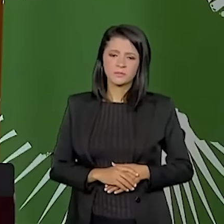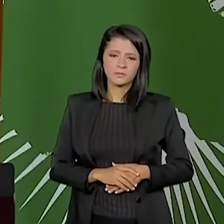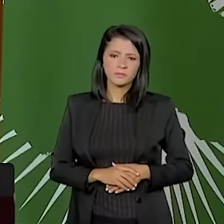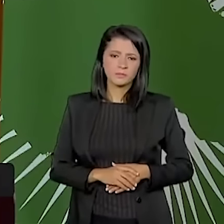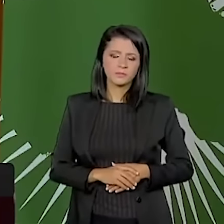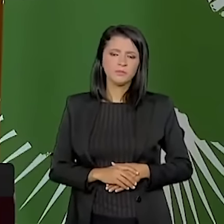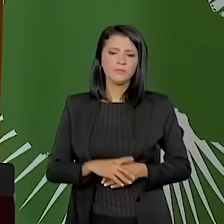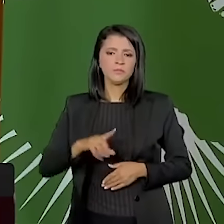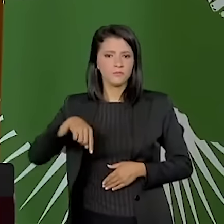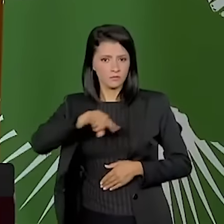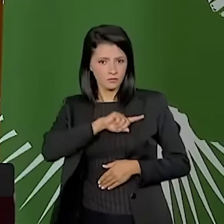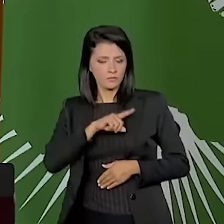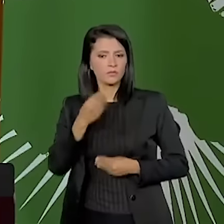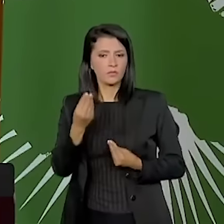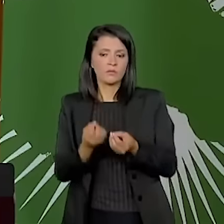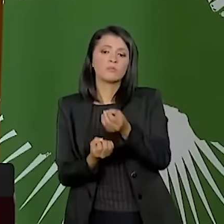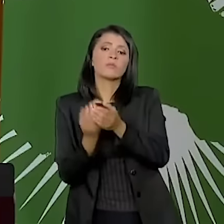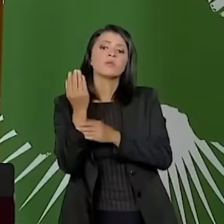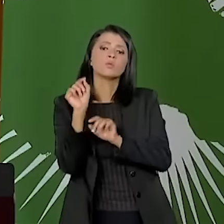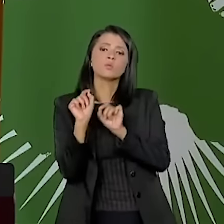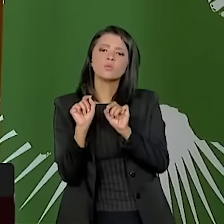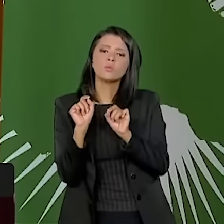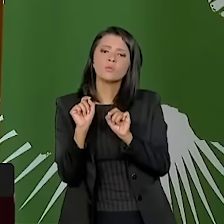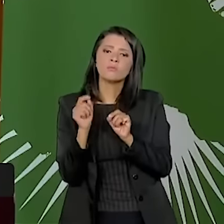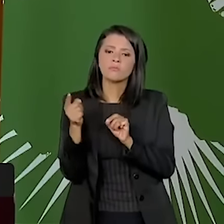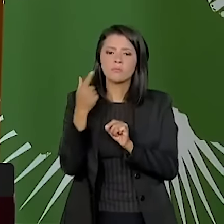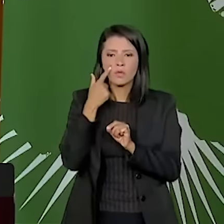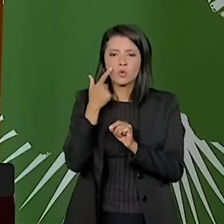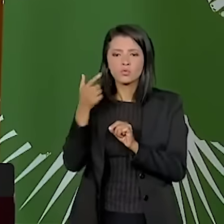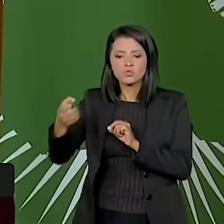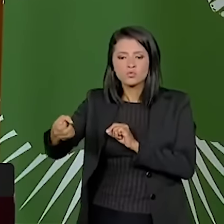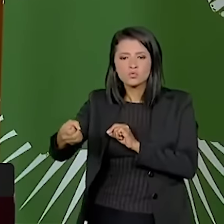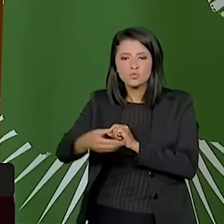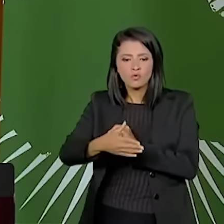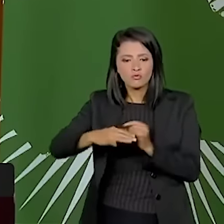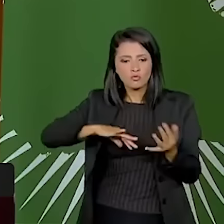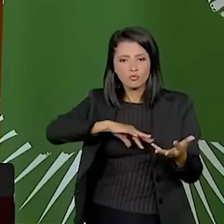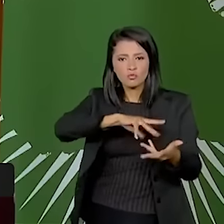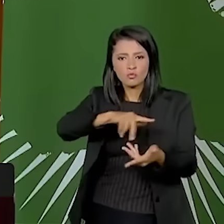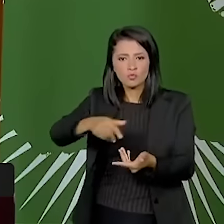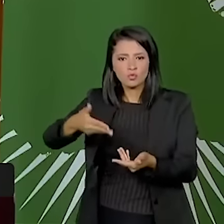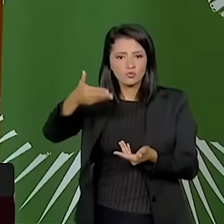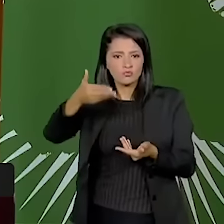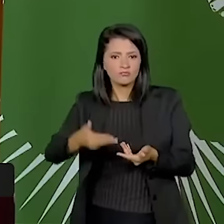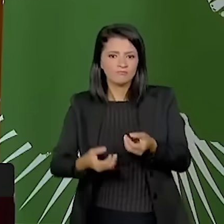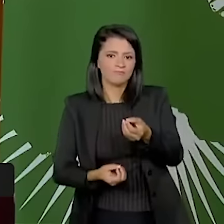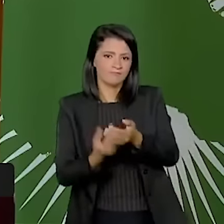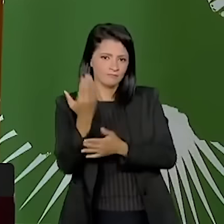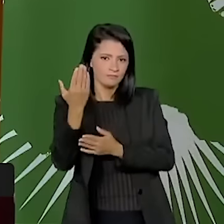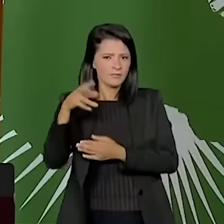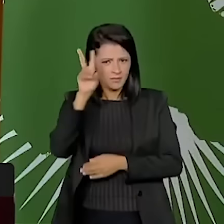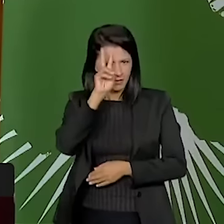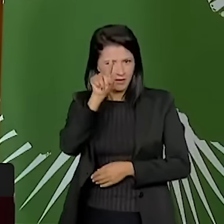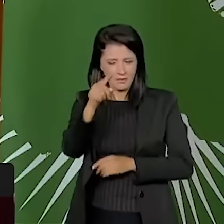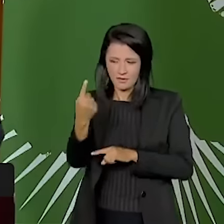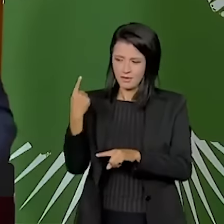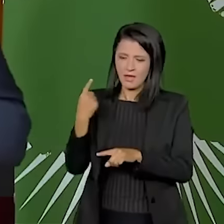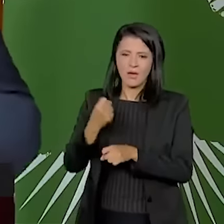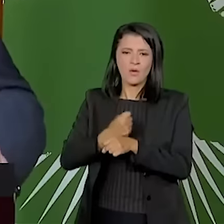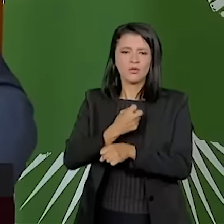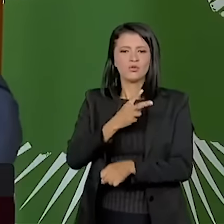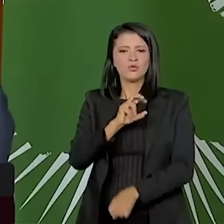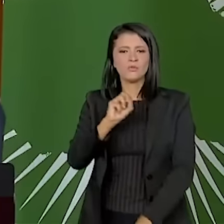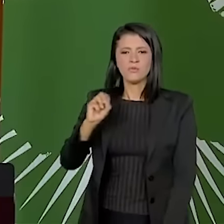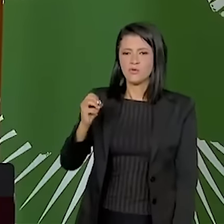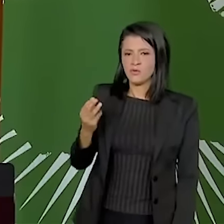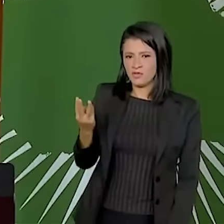Então, nós estamos construindo um novo mundo. Vocês estão lembrados que a gente, em 2013, a gente